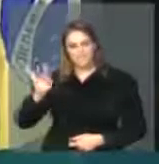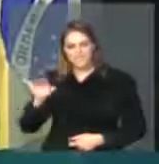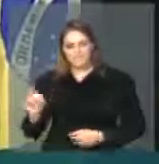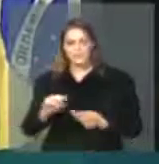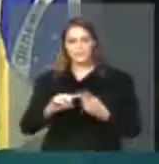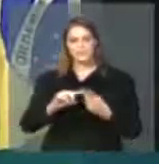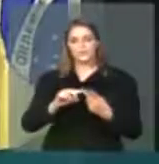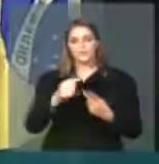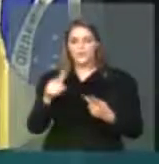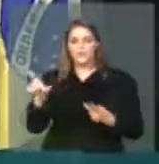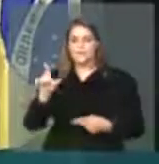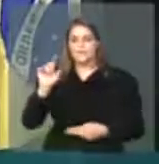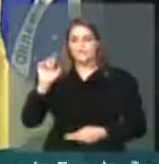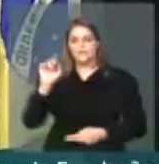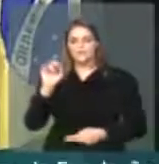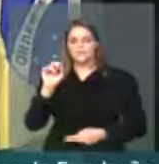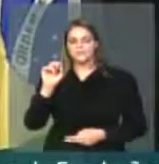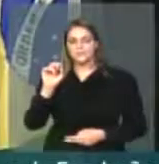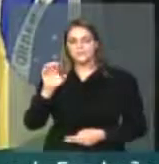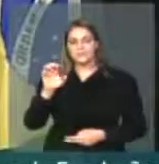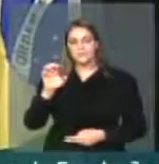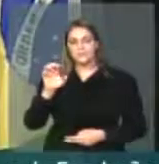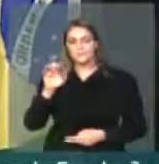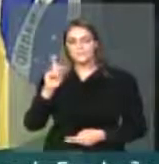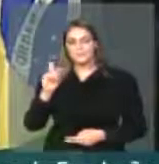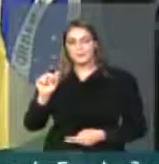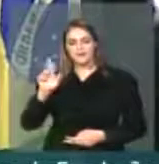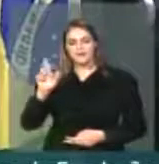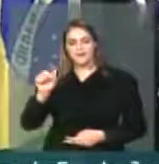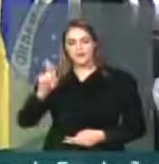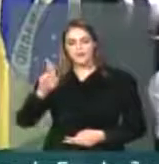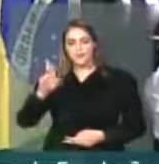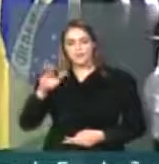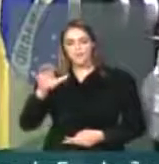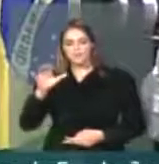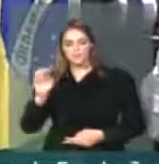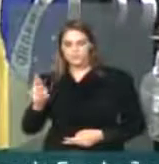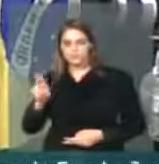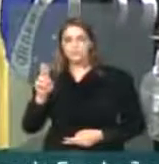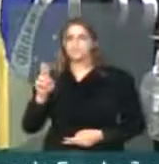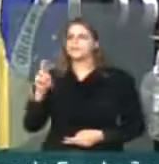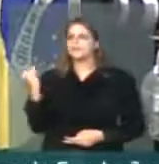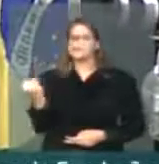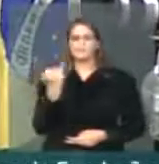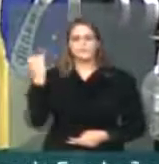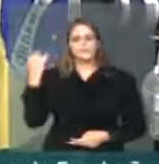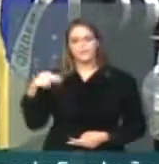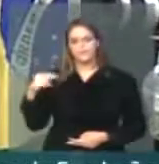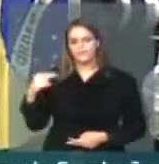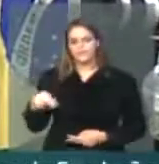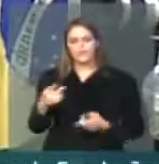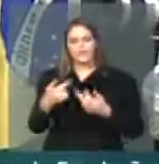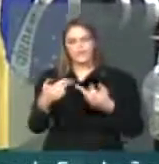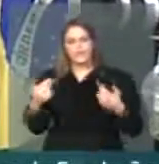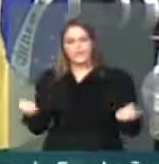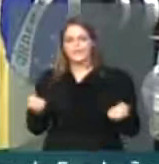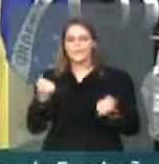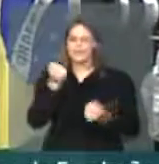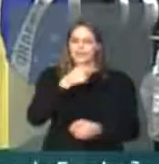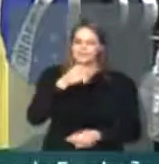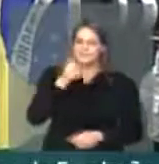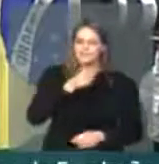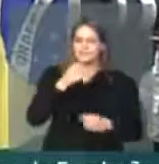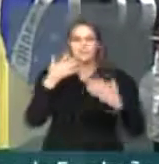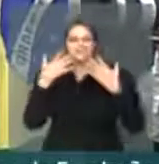Dorico Paraguaçu e tantos outros personagens marcantes e inesquecíveis da dramaturgia da Globo. Também das muitas faces